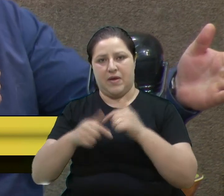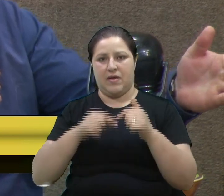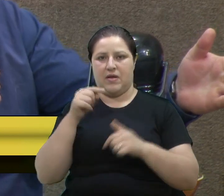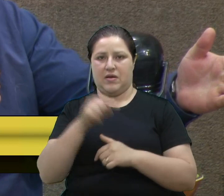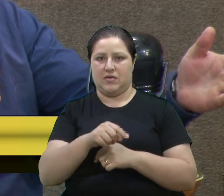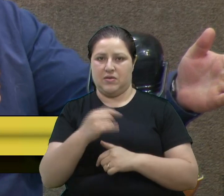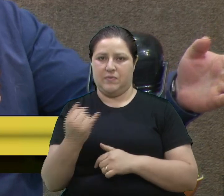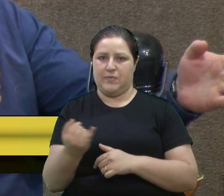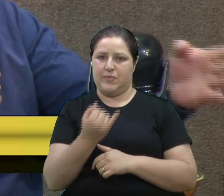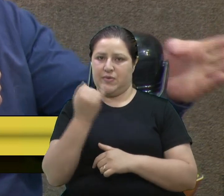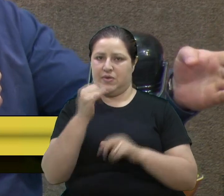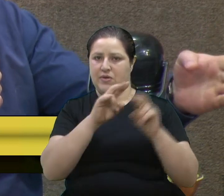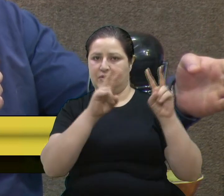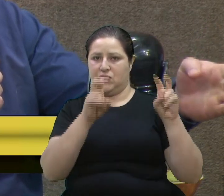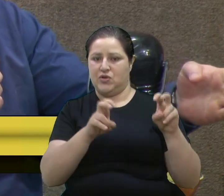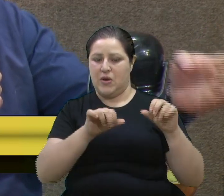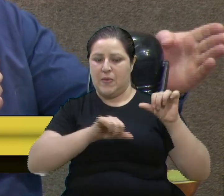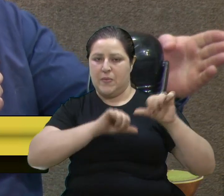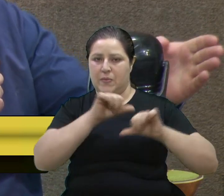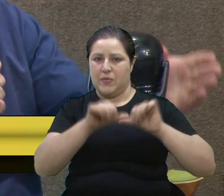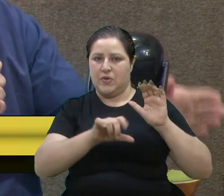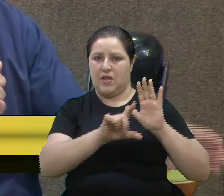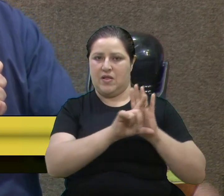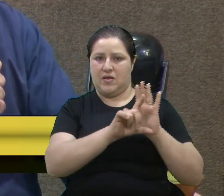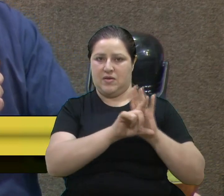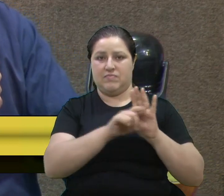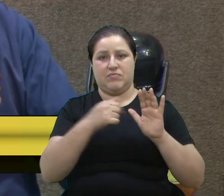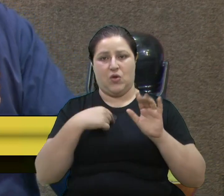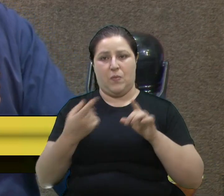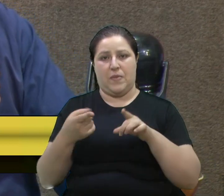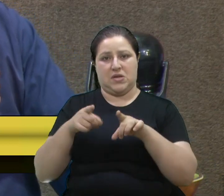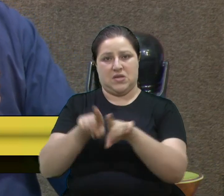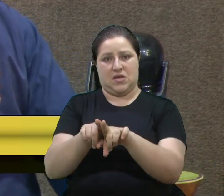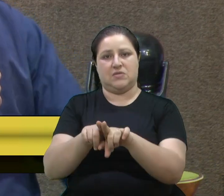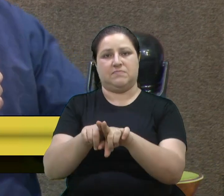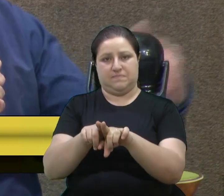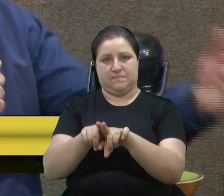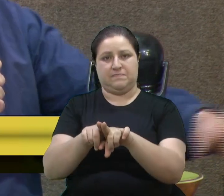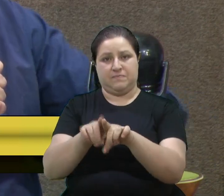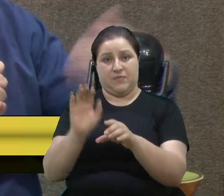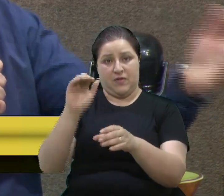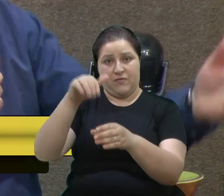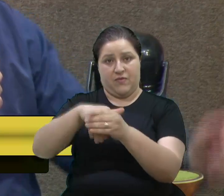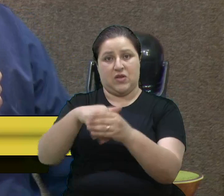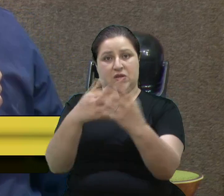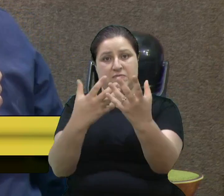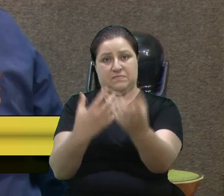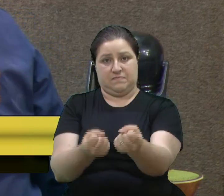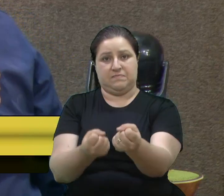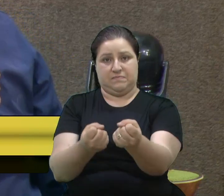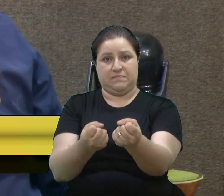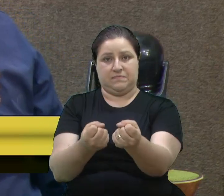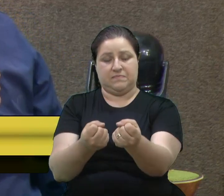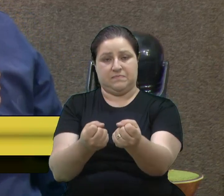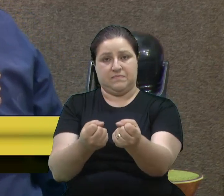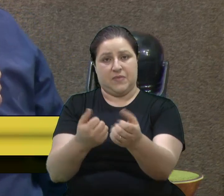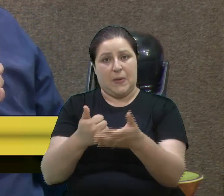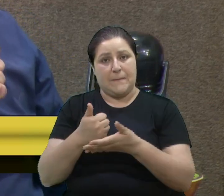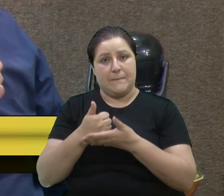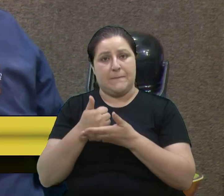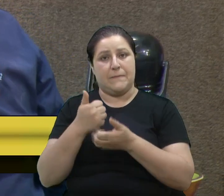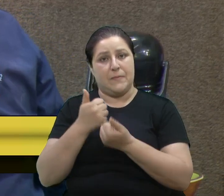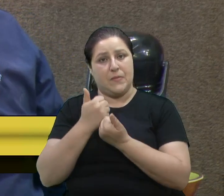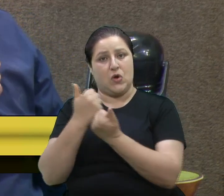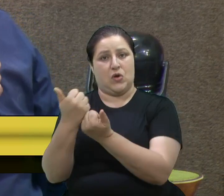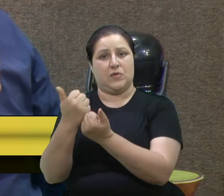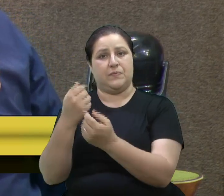essa questão aí dessa alteração de lei. Quero dizer que eu sou parceiro para votar favorável, enfim, e apoiar,